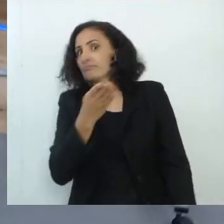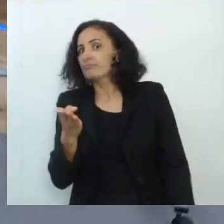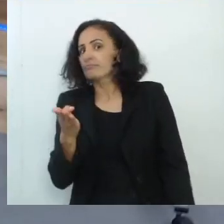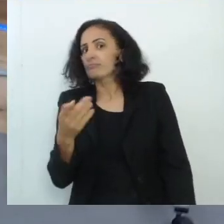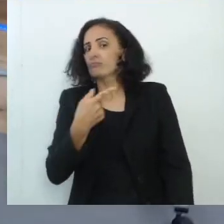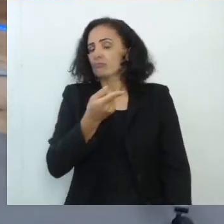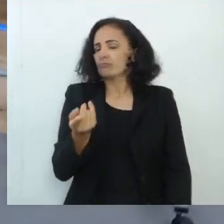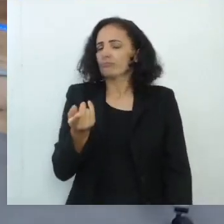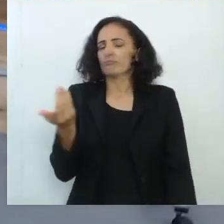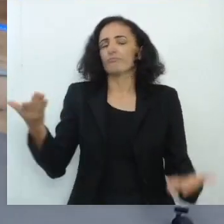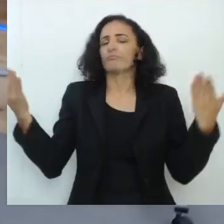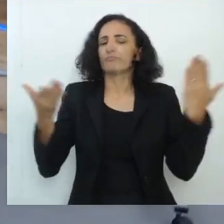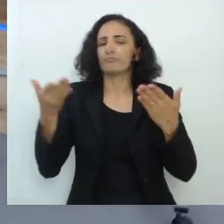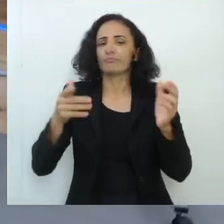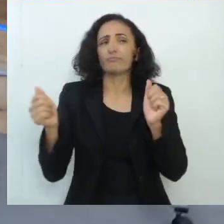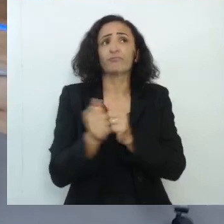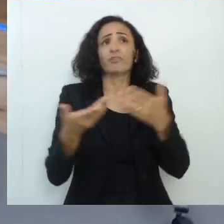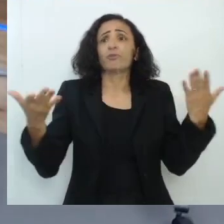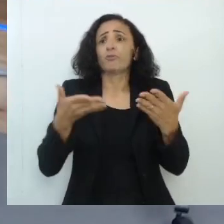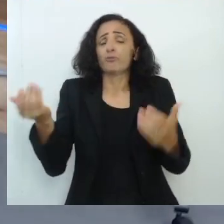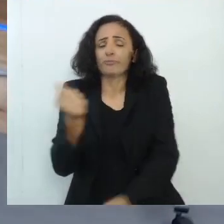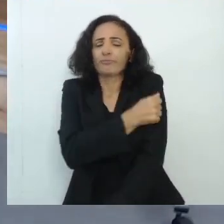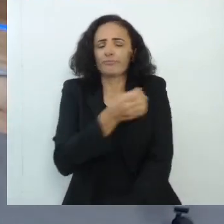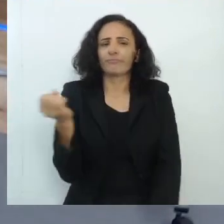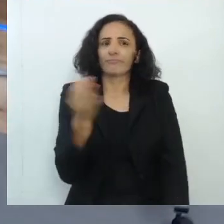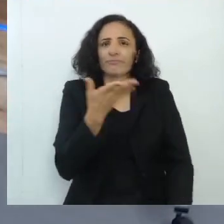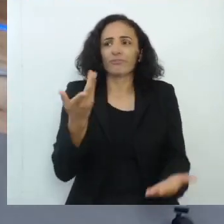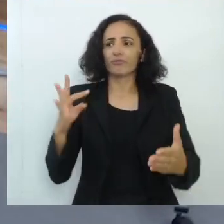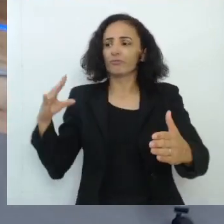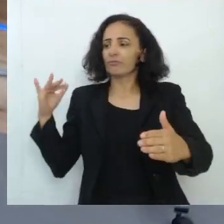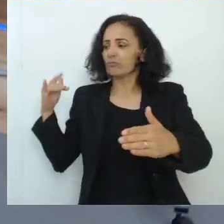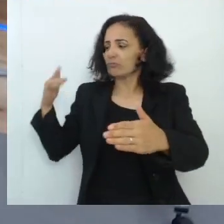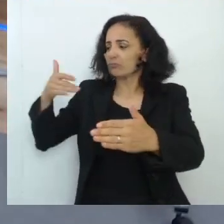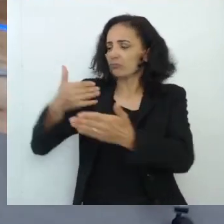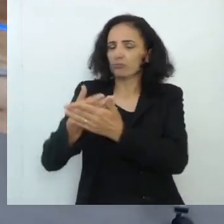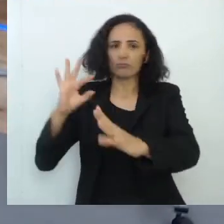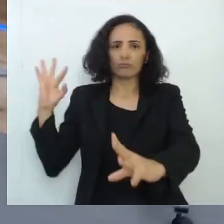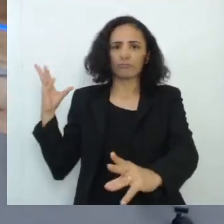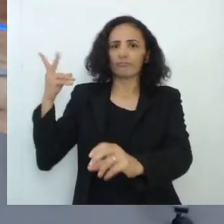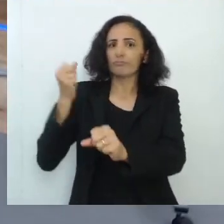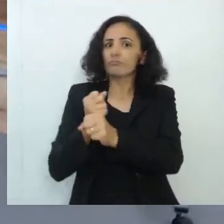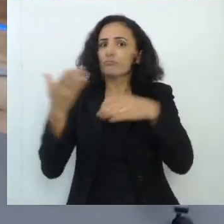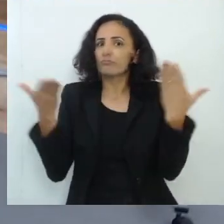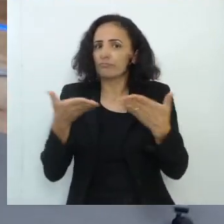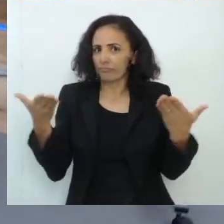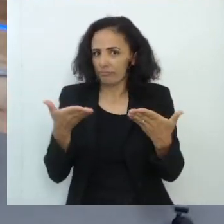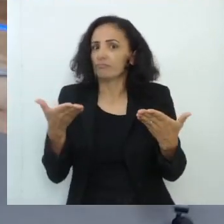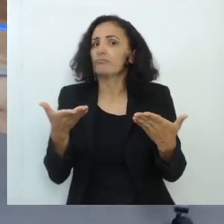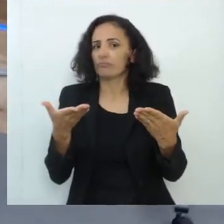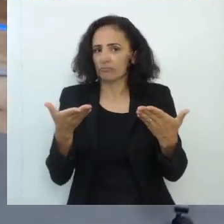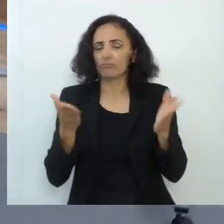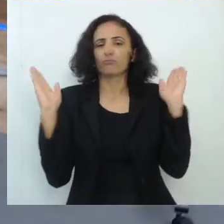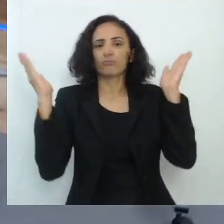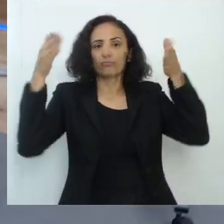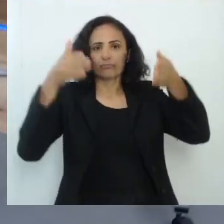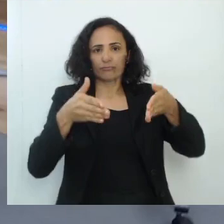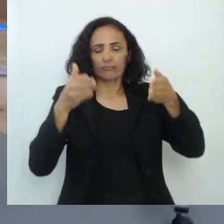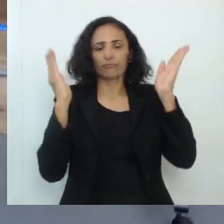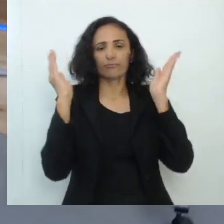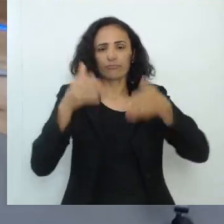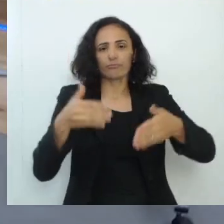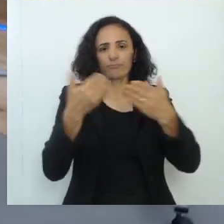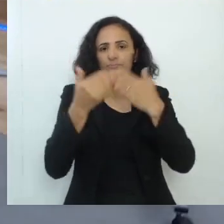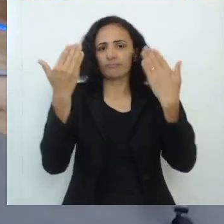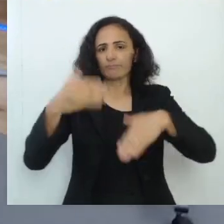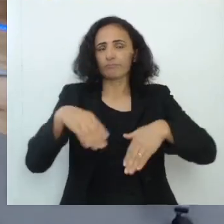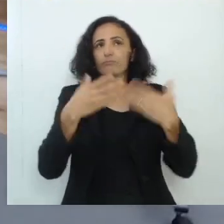tá chegando hoje aqui, né, André? Eu só cheguei hoje porque eu quero fazer a revisão, tá? Então se você tá chegando hoje porque você vai fazer o foco final pro seriado,